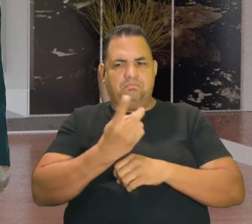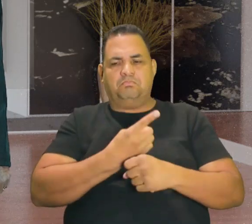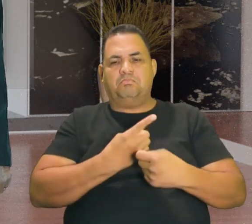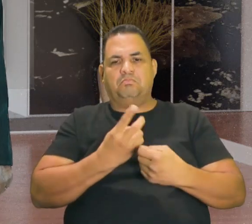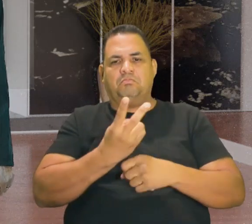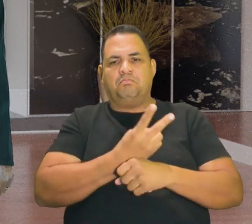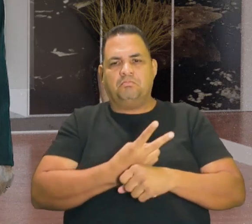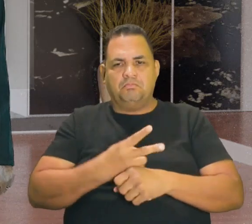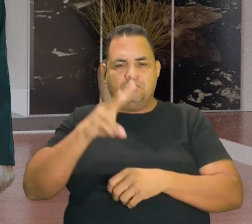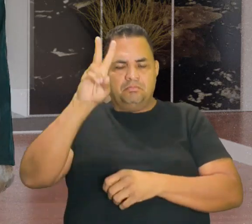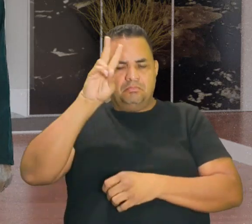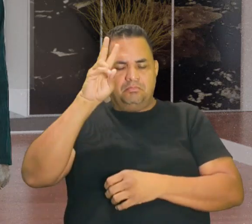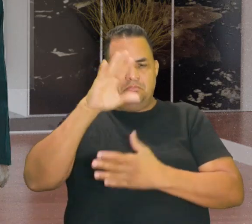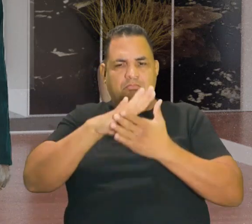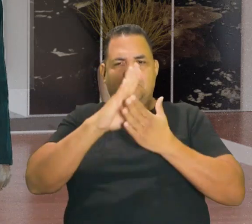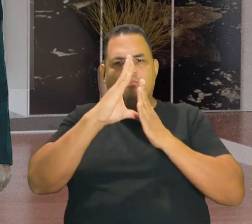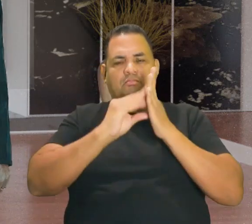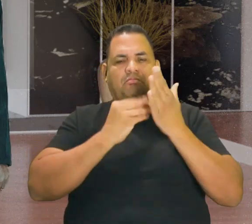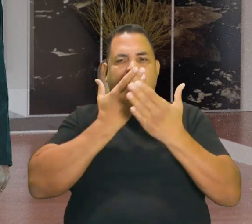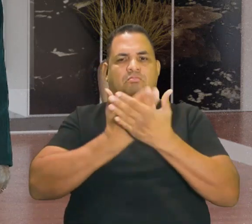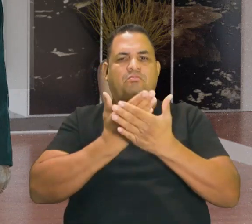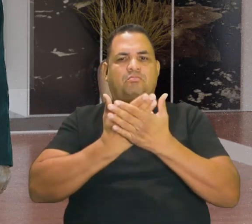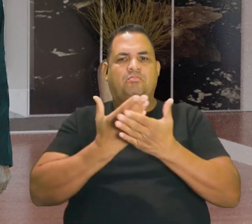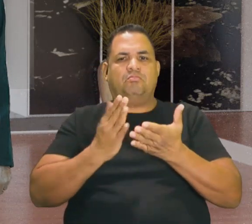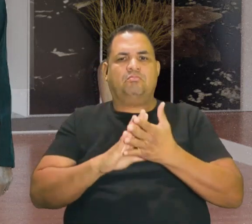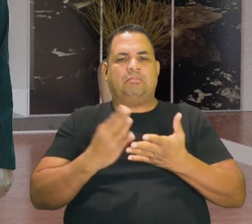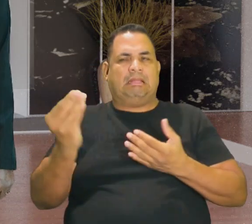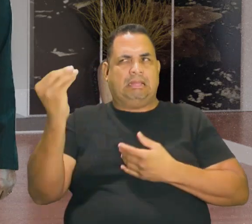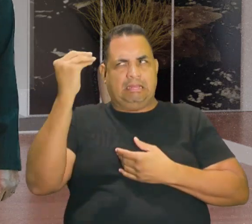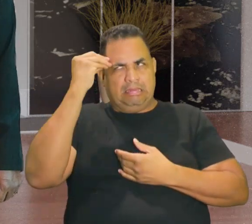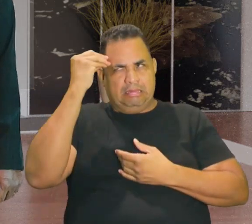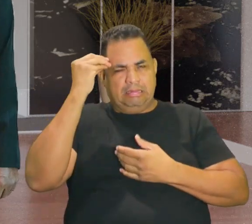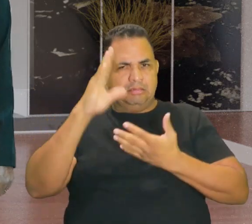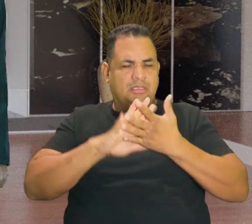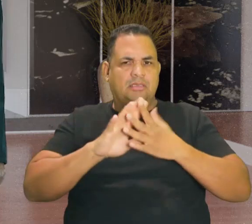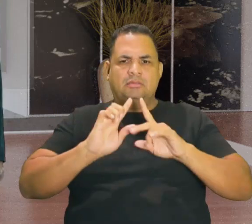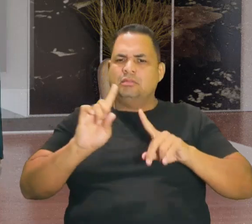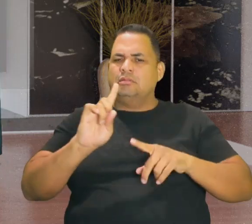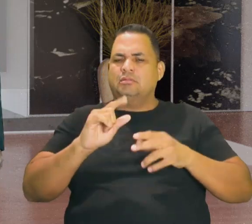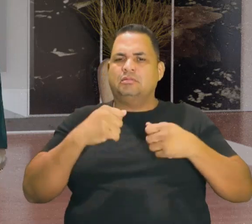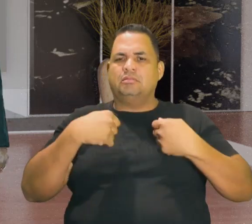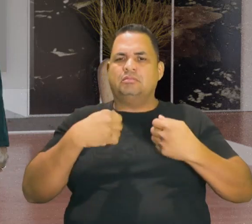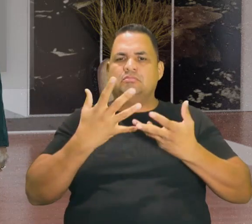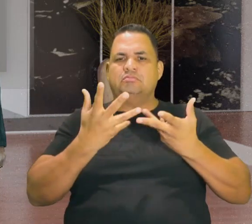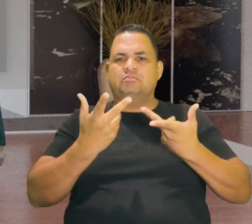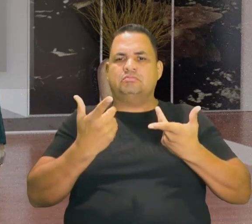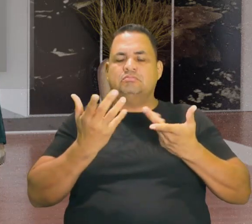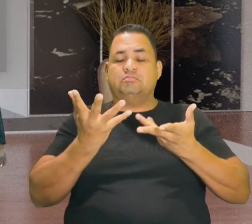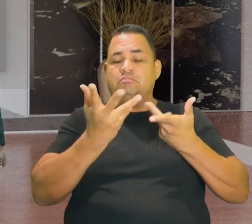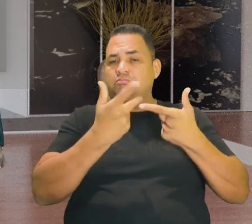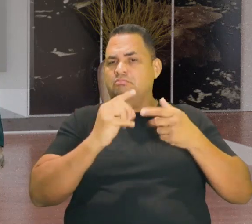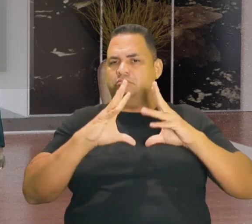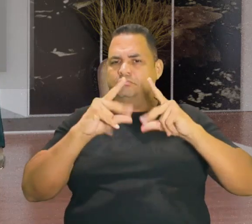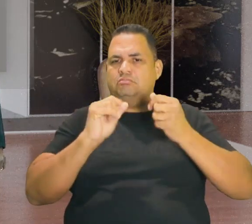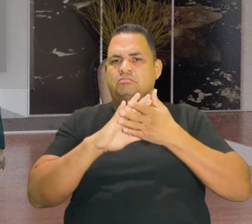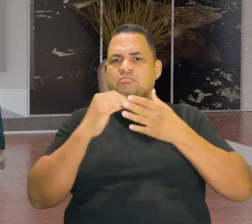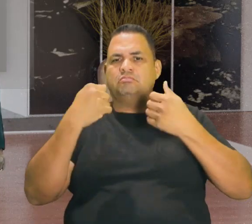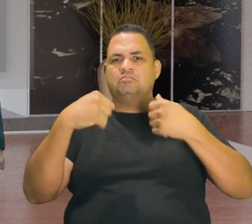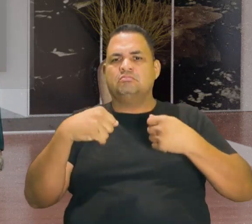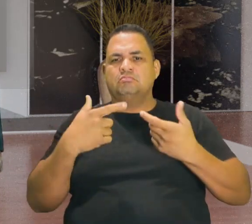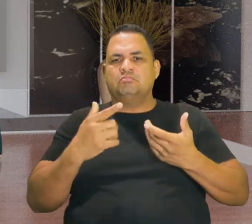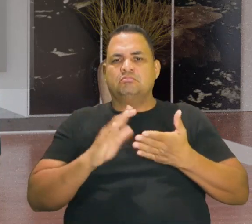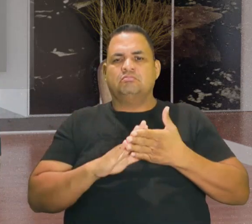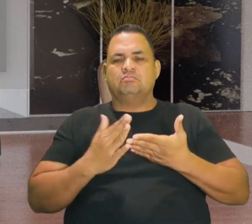os conteúdos estudados precisa decorar ninguém decora tudo não temos habilidade decorar tudo mas podemos